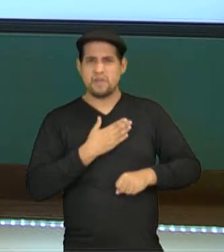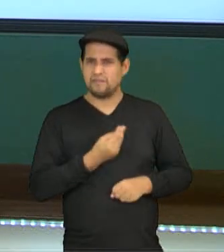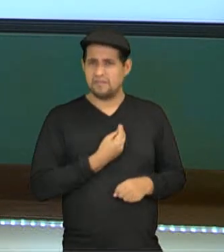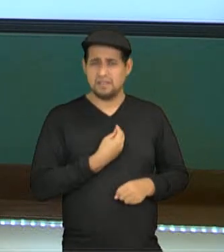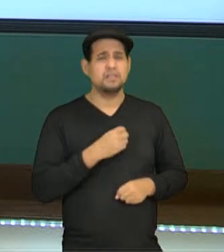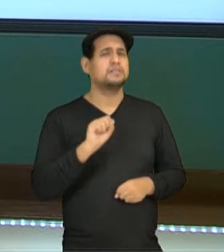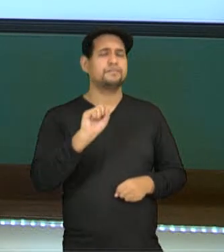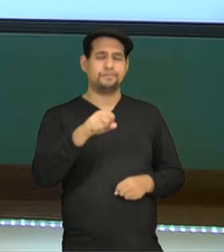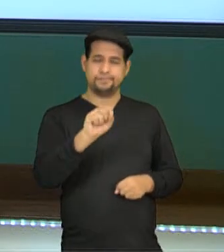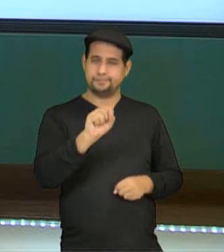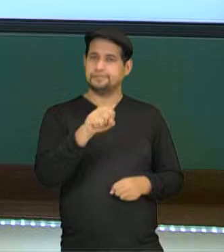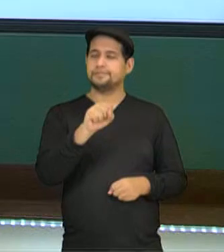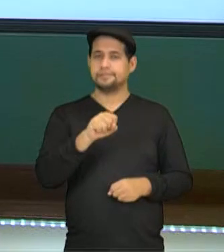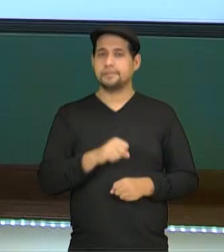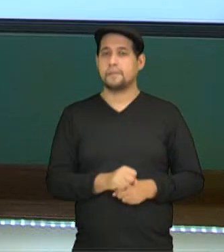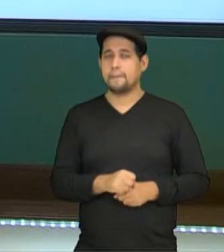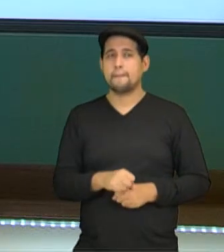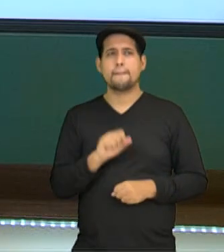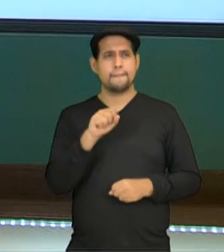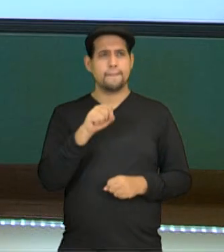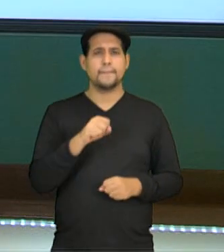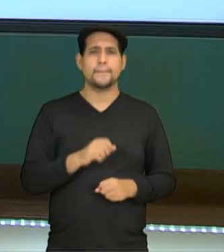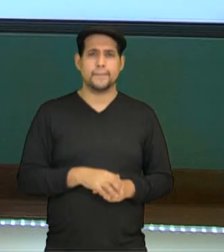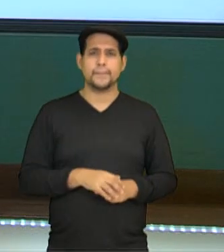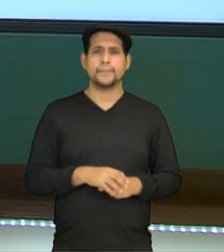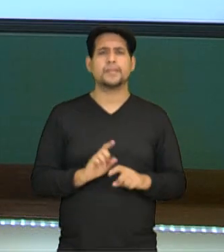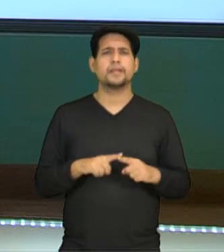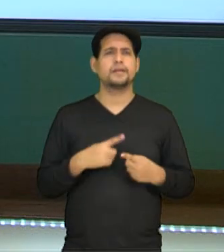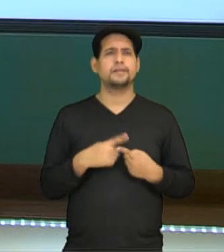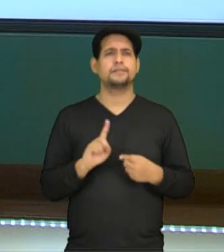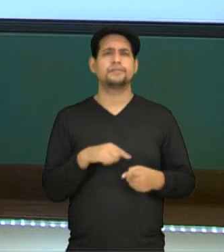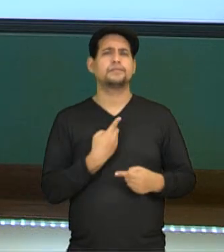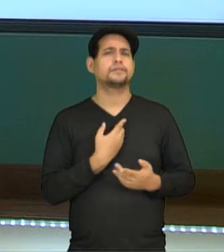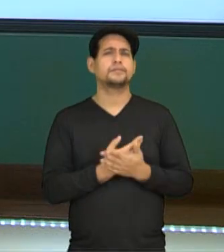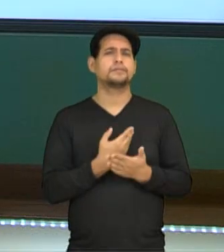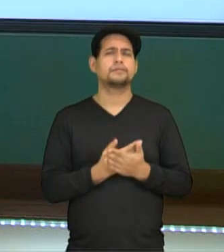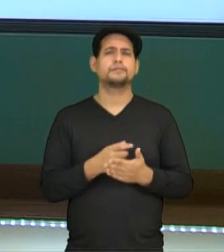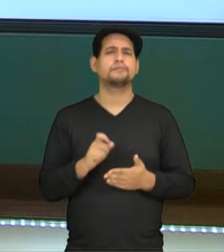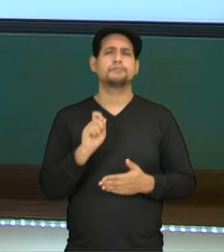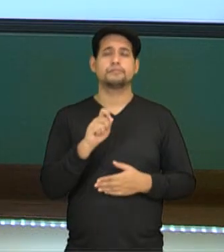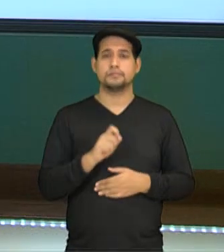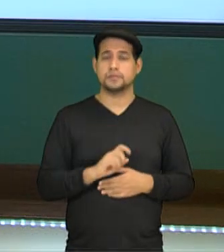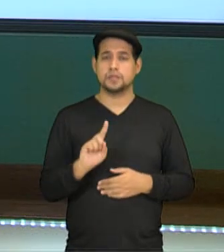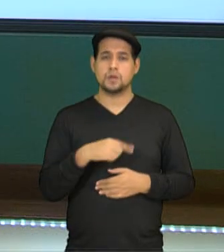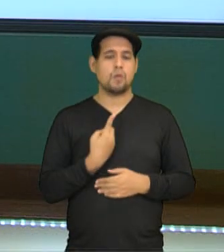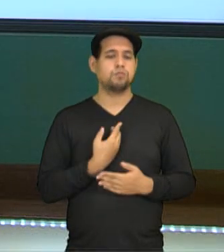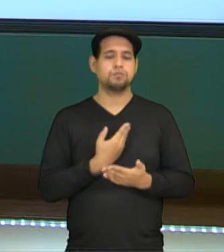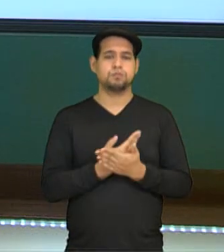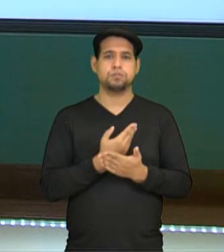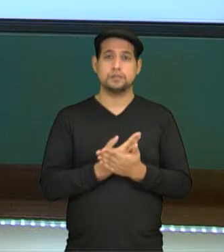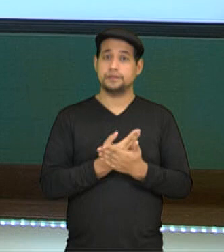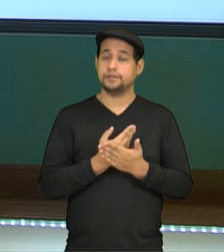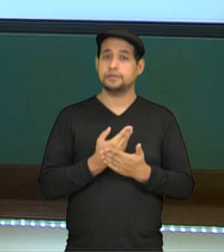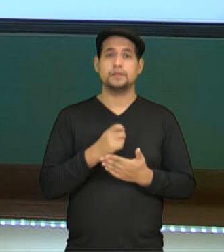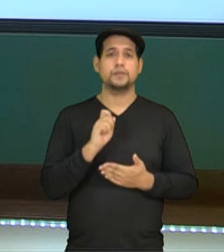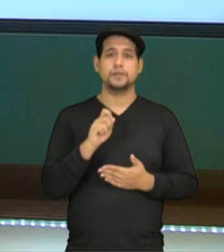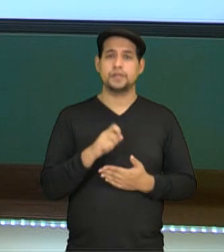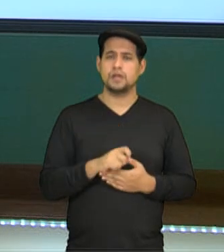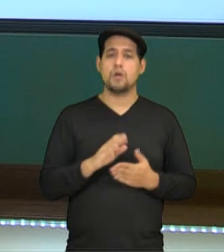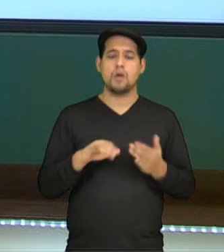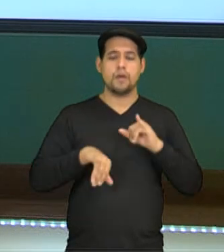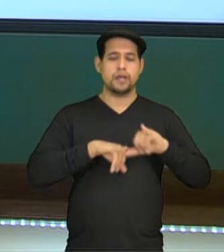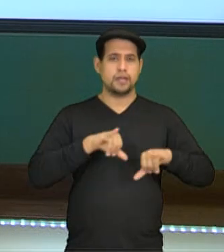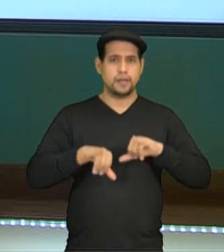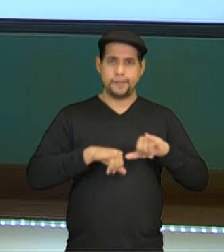vida? Sim, sim! O que nós estudamos nesta aula? Nós estudamos a função